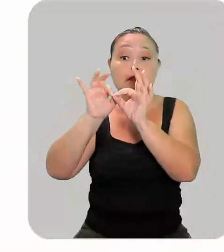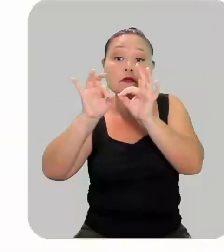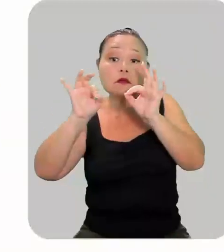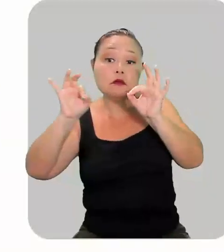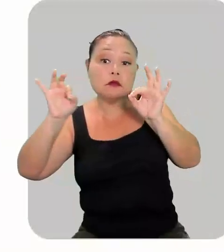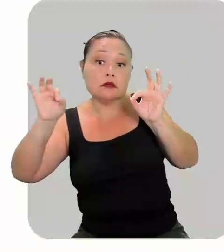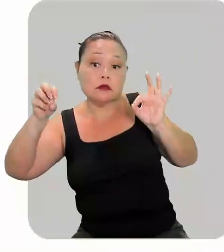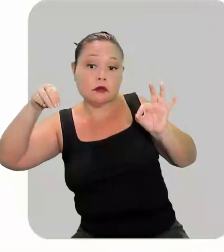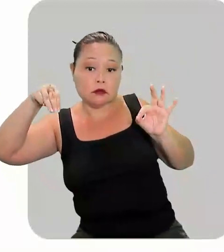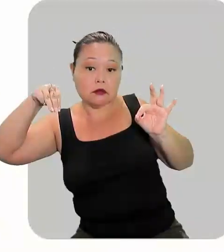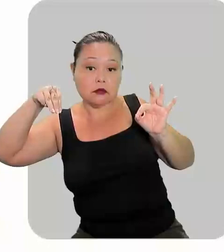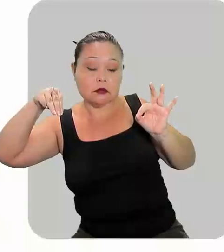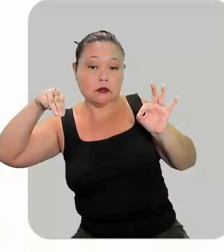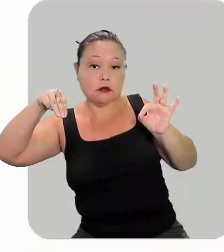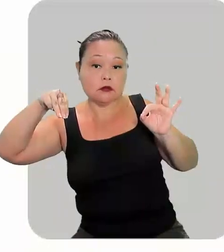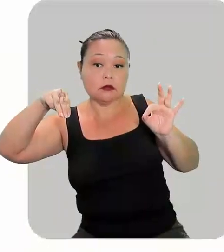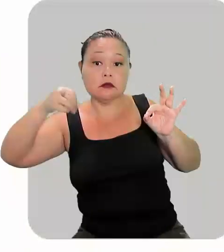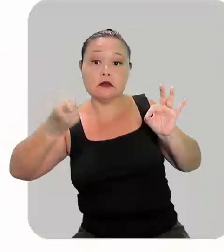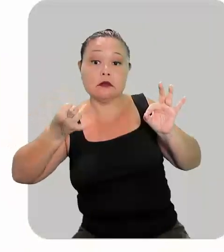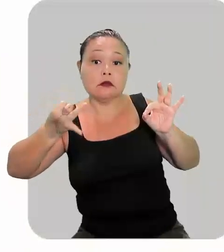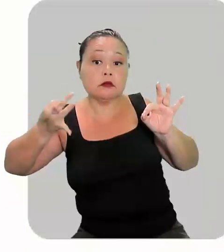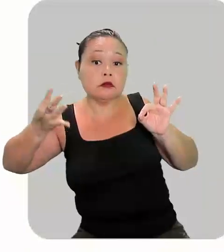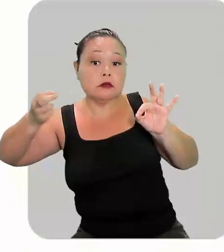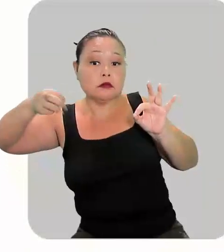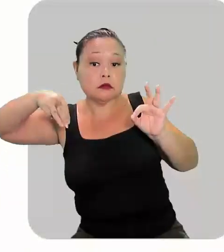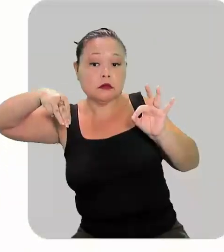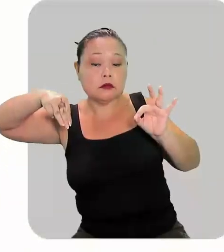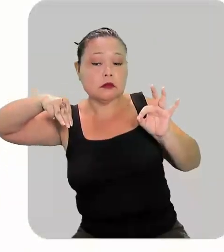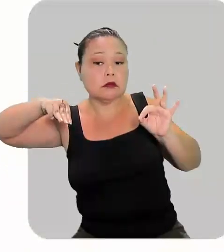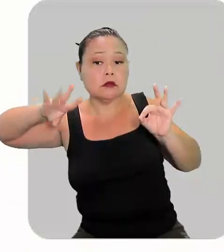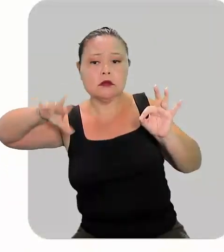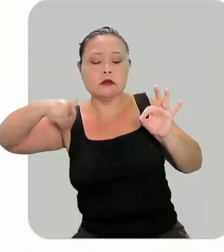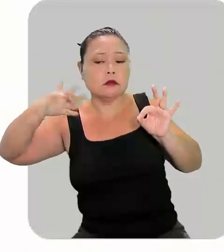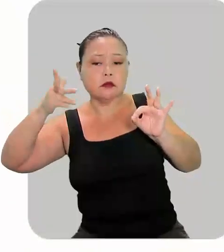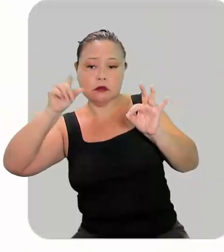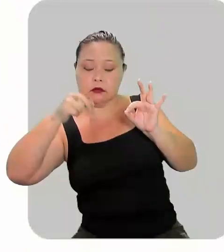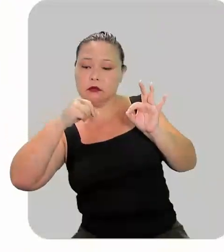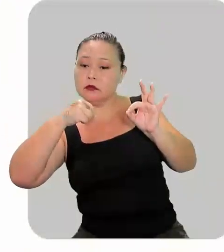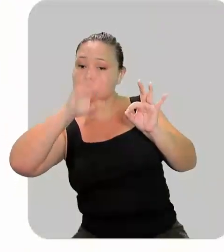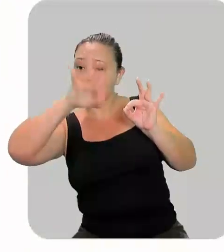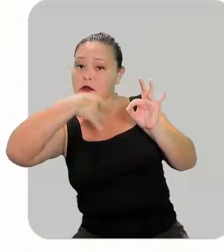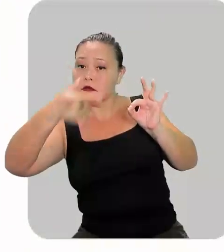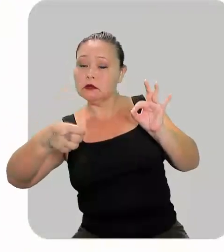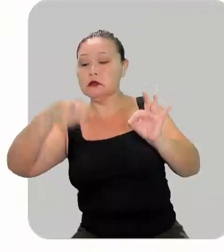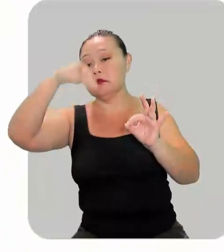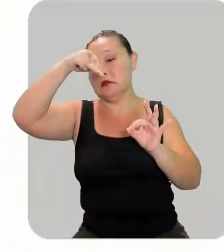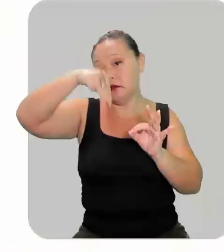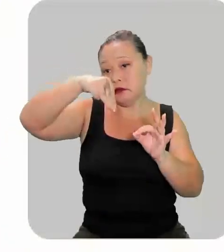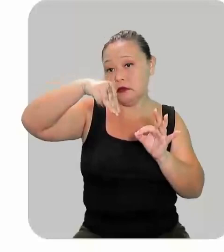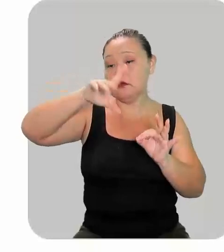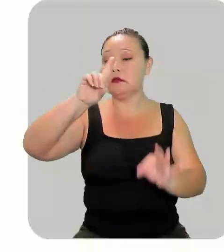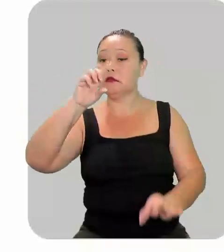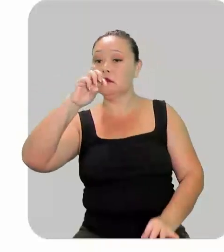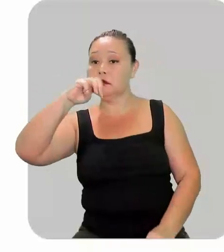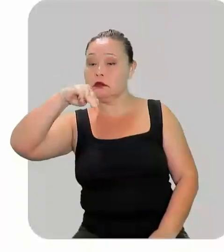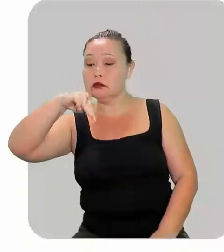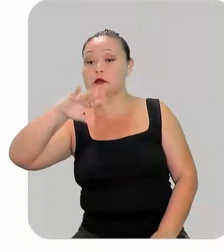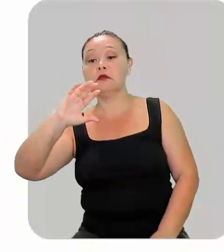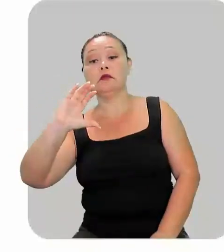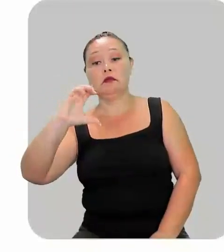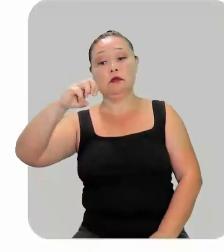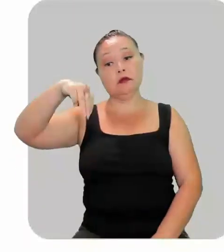metros. Metros, né? Será que é quantos metros? Aí você pode ir até na tabelinha lá, né? Metro,